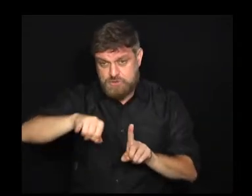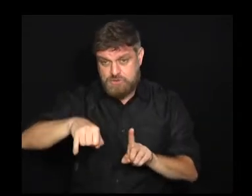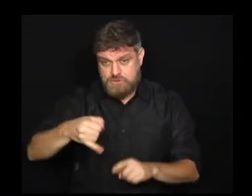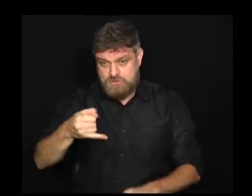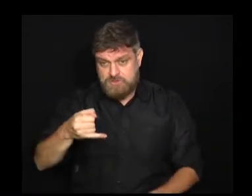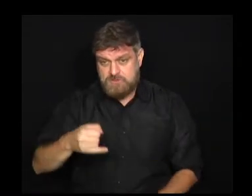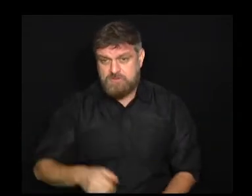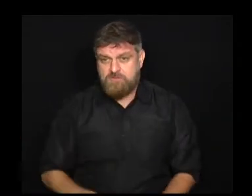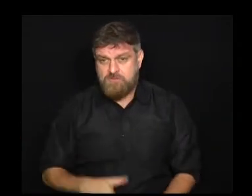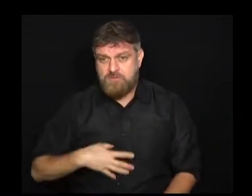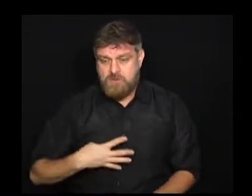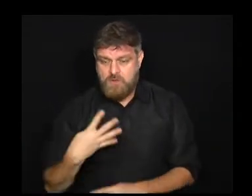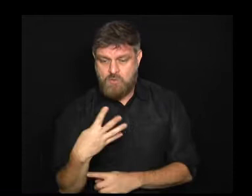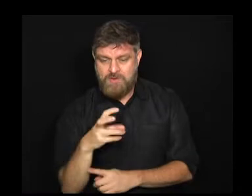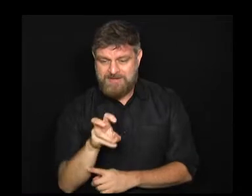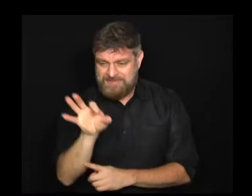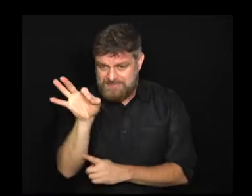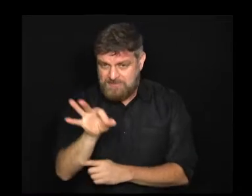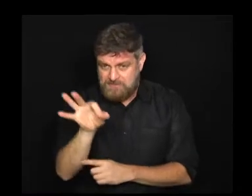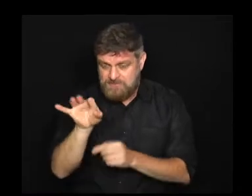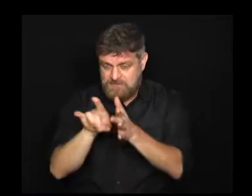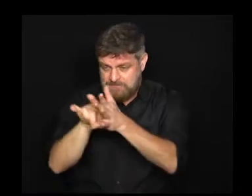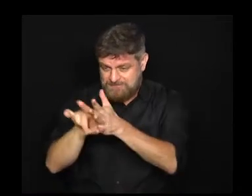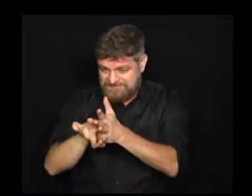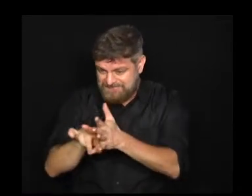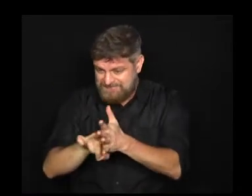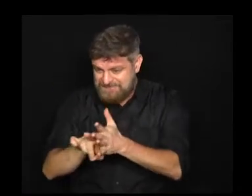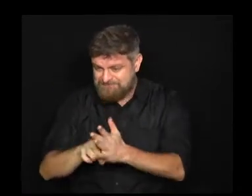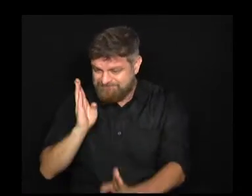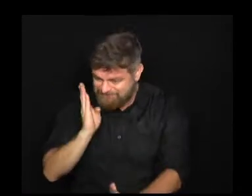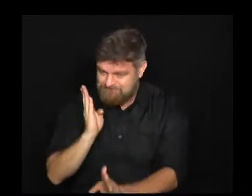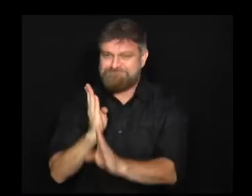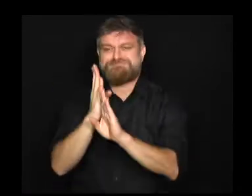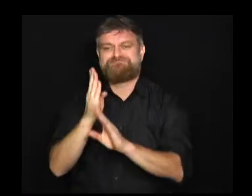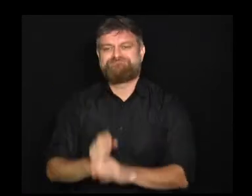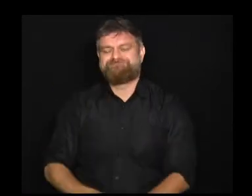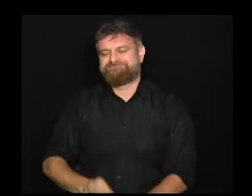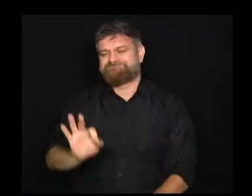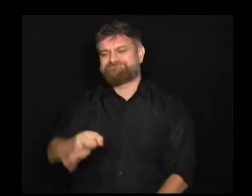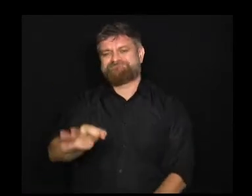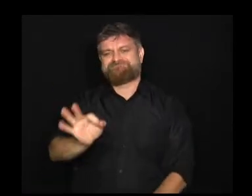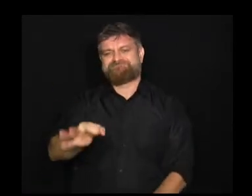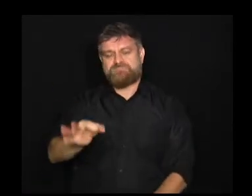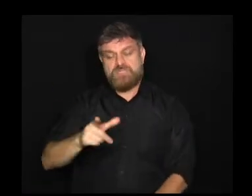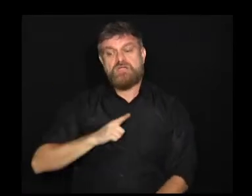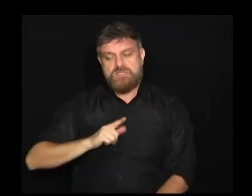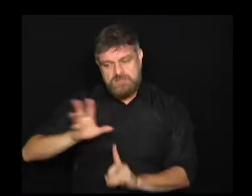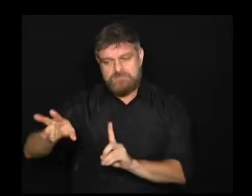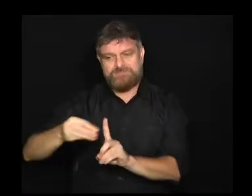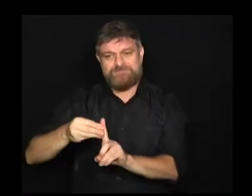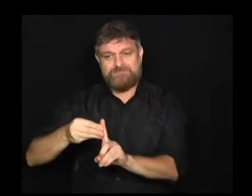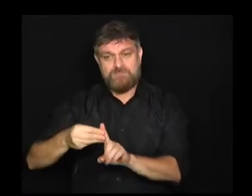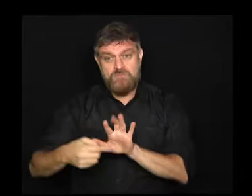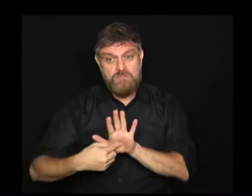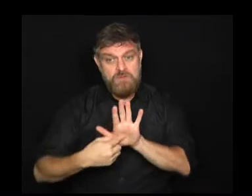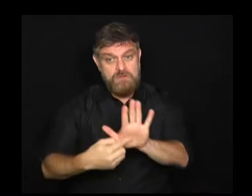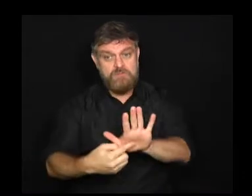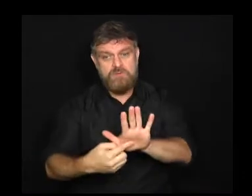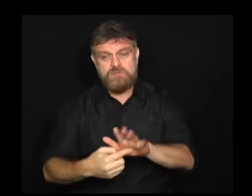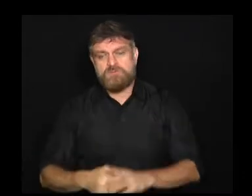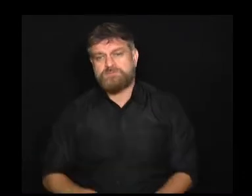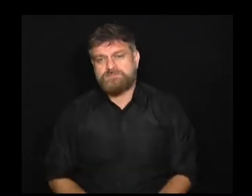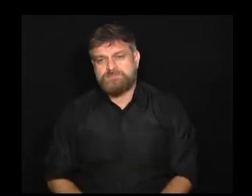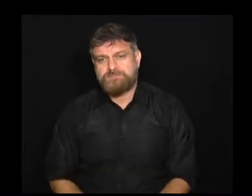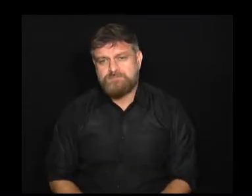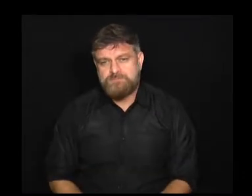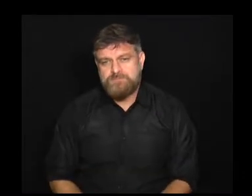janeiro, 45% dos exames estão positivos, então é uma tendência demonstrando aí